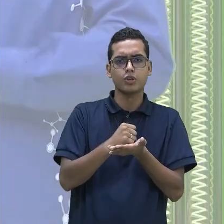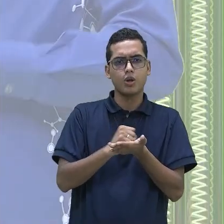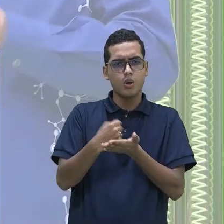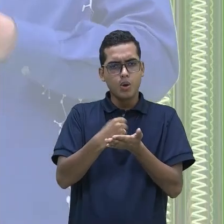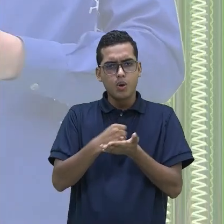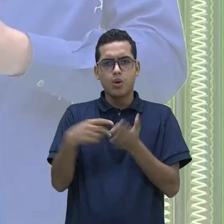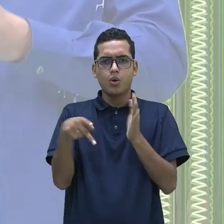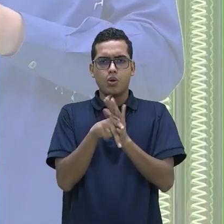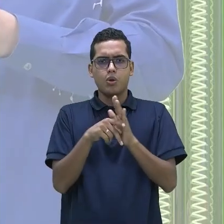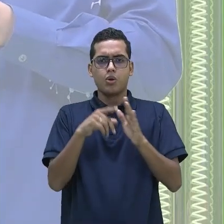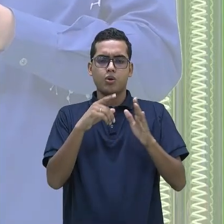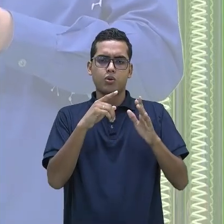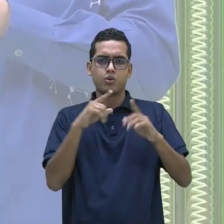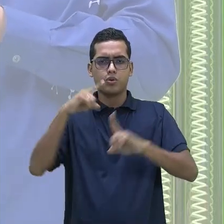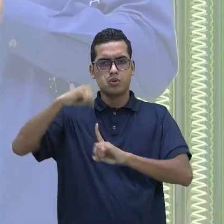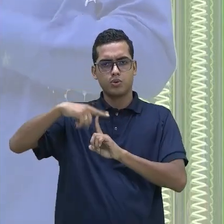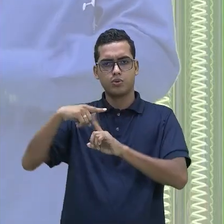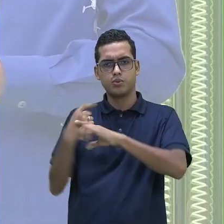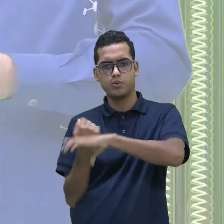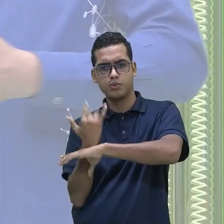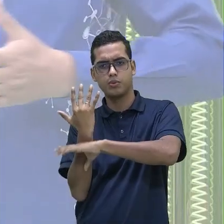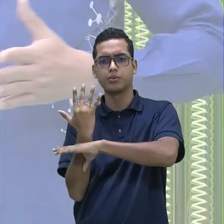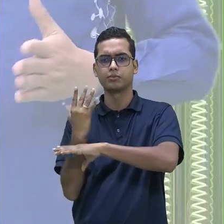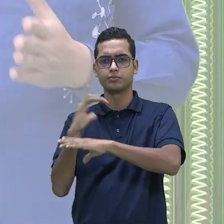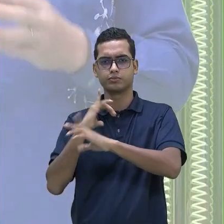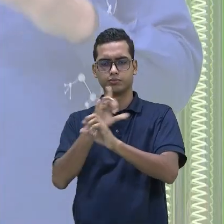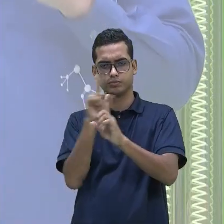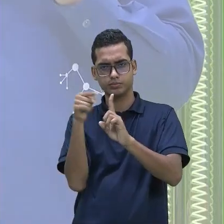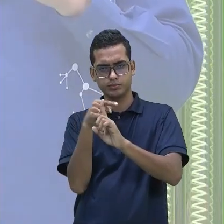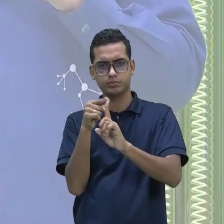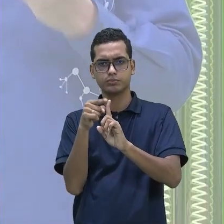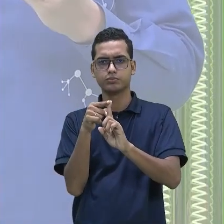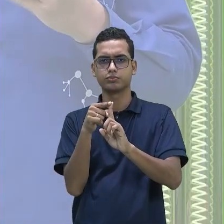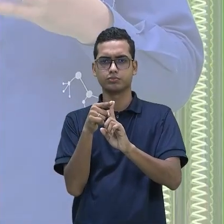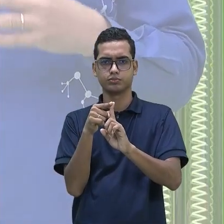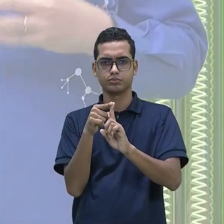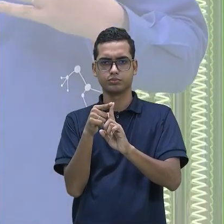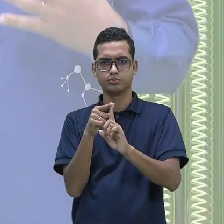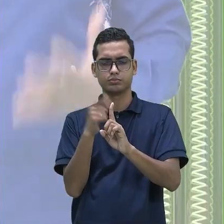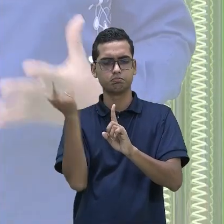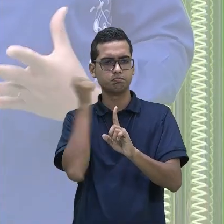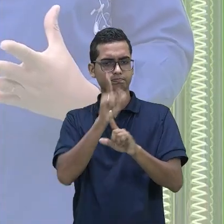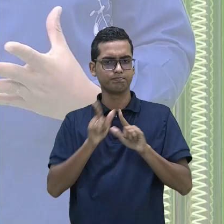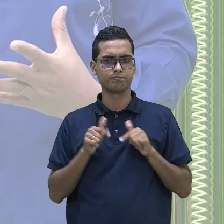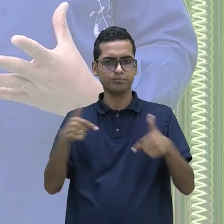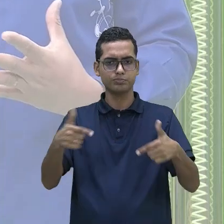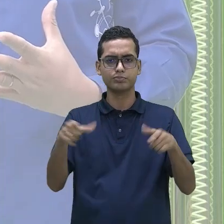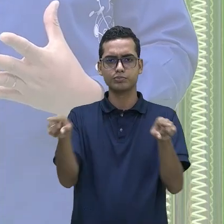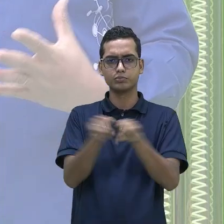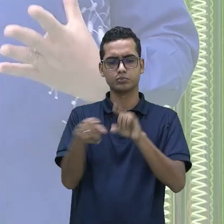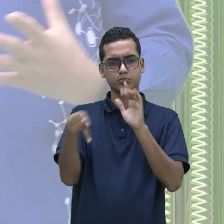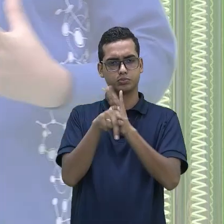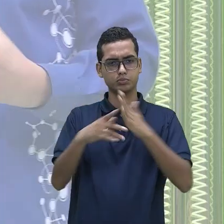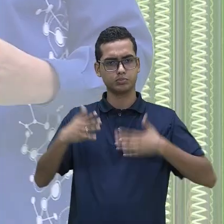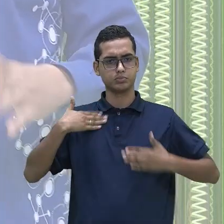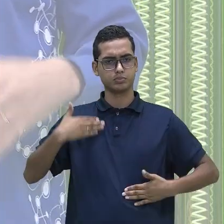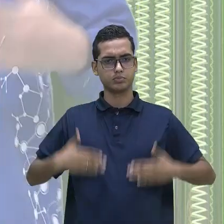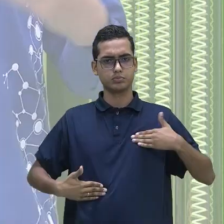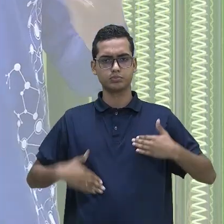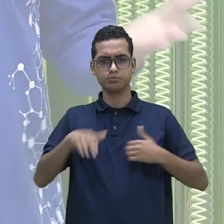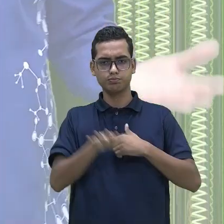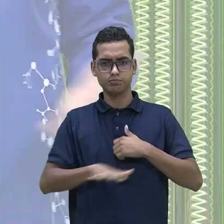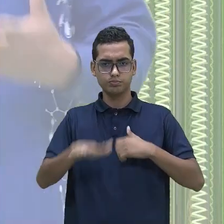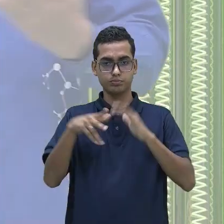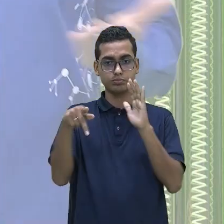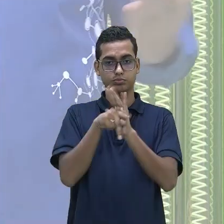aquele determinada finalidade, né, de ação em alguma parte do corpo humano, tá bom?